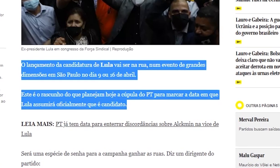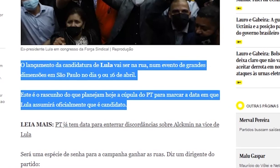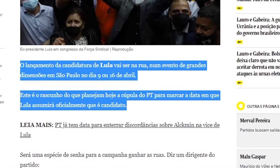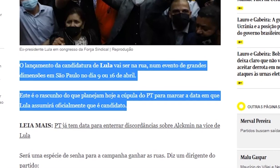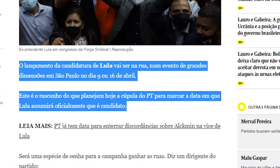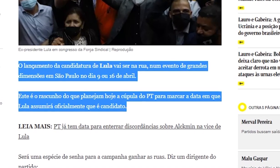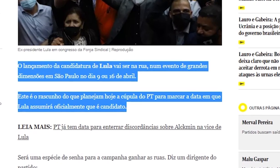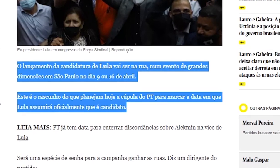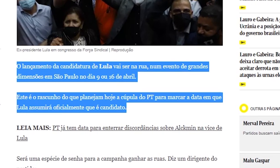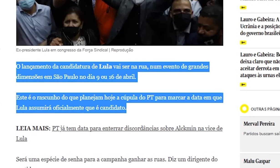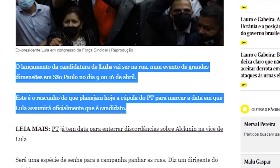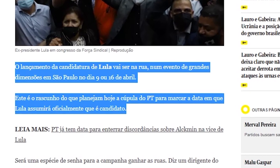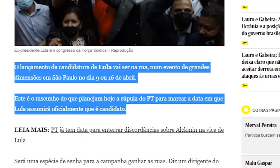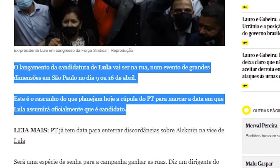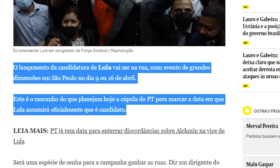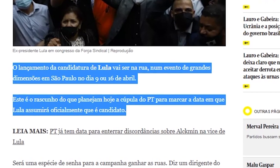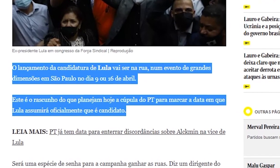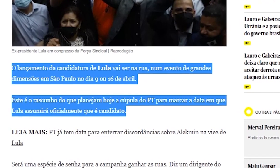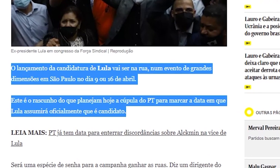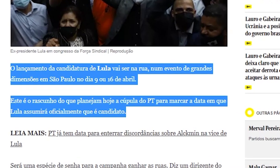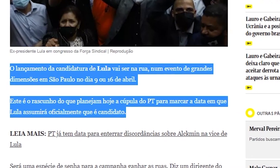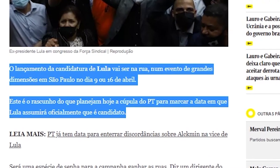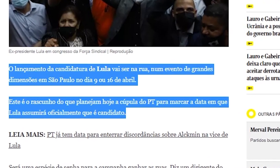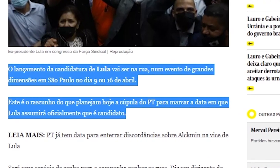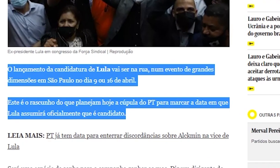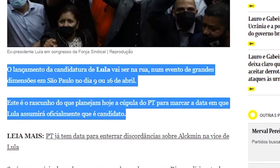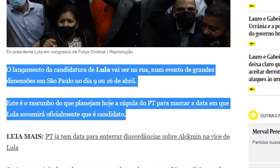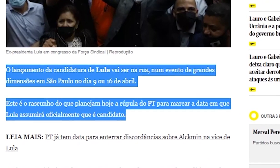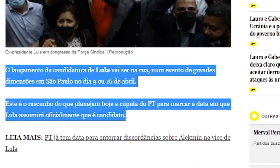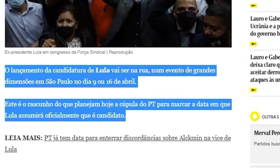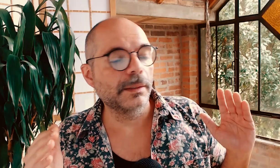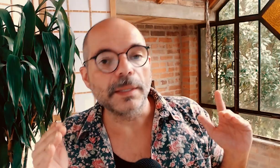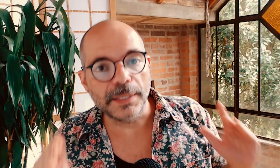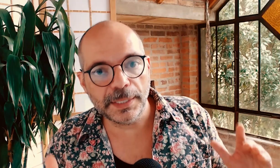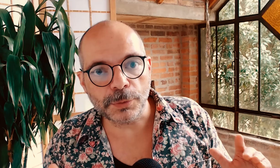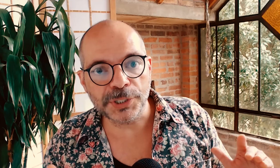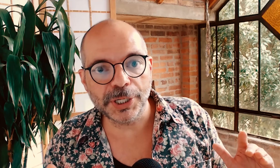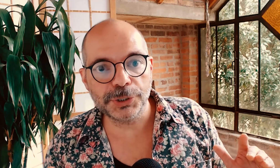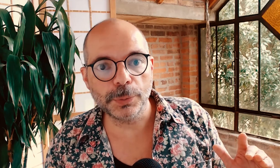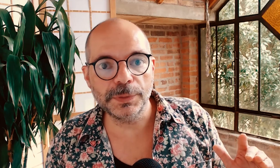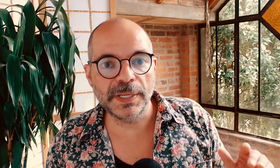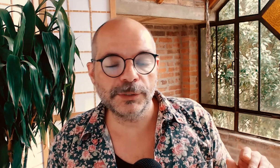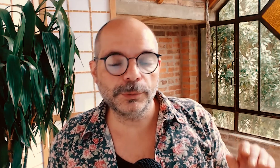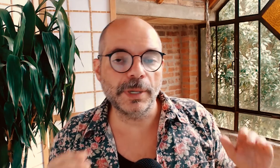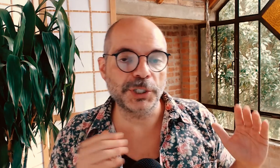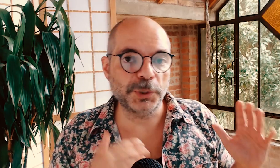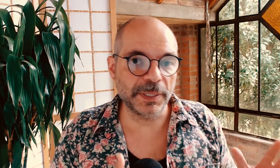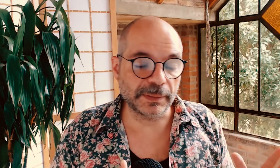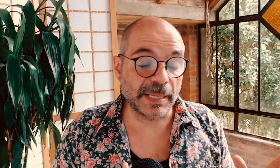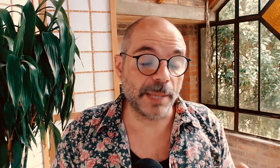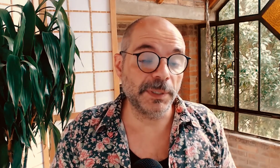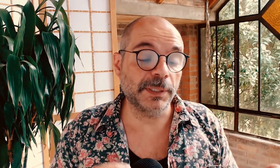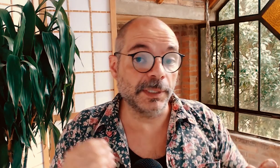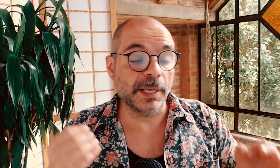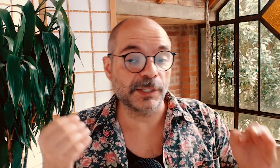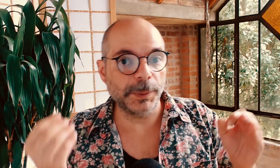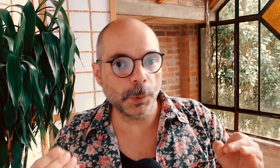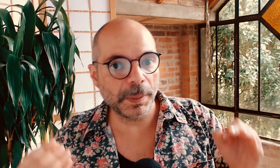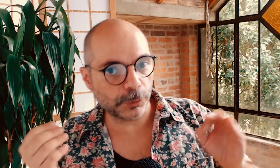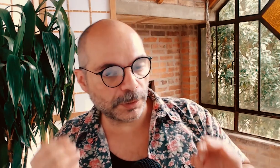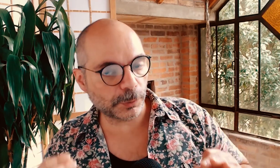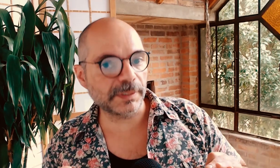para marcar a data em que Lula assumirá oficialmente que é candidato. E indo adiante com o texto, a gente percebe que